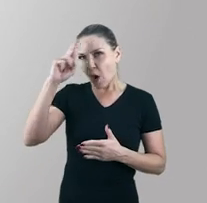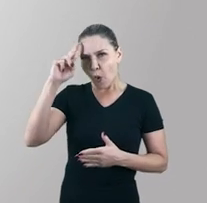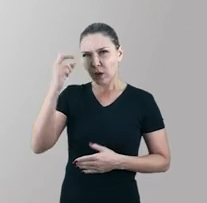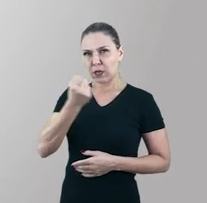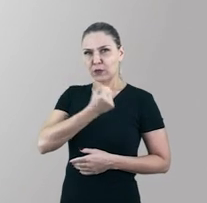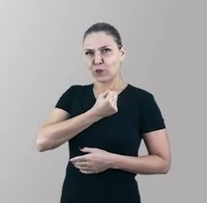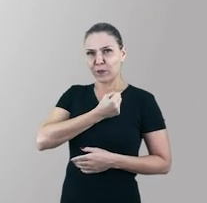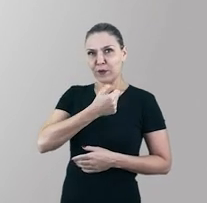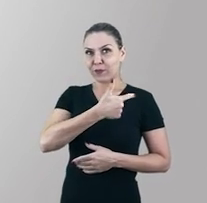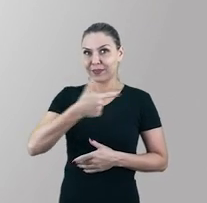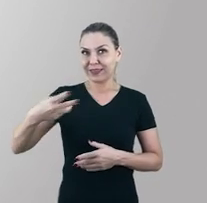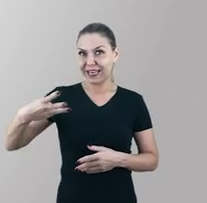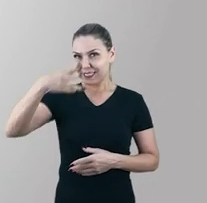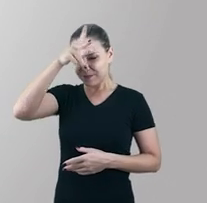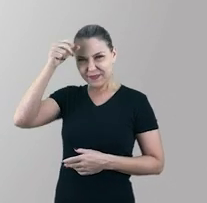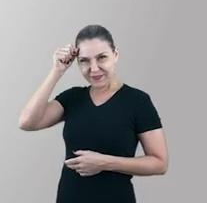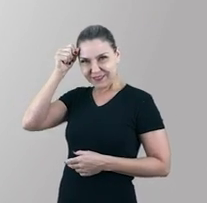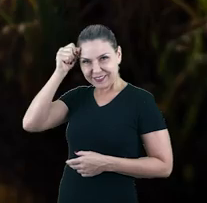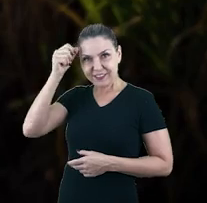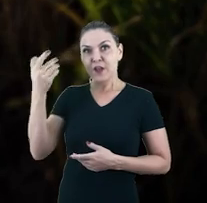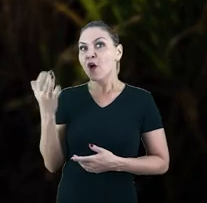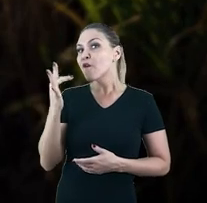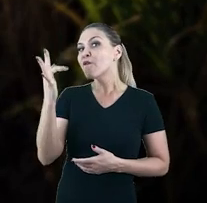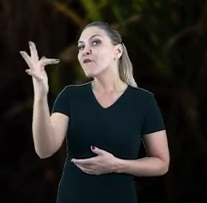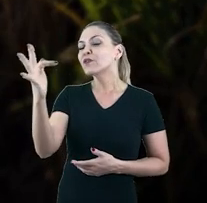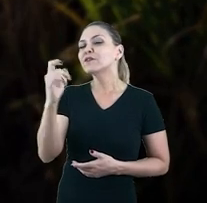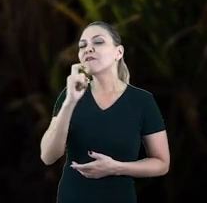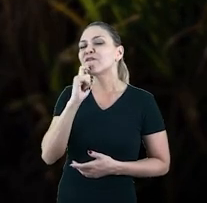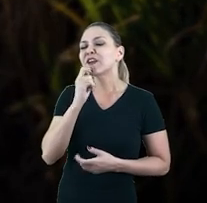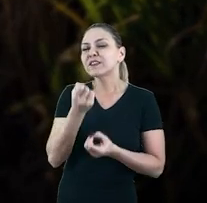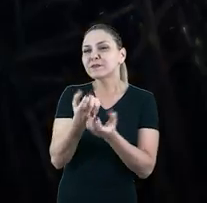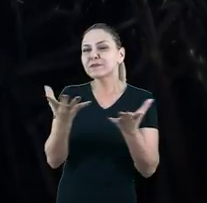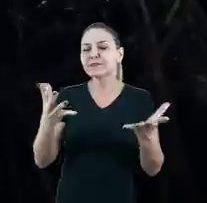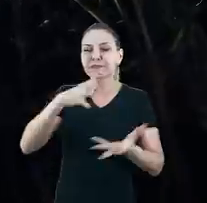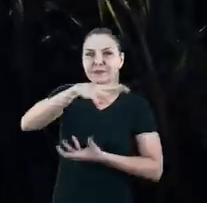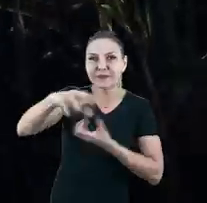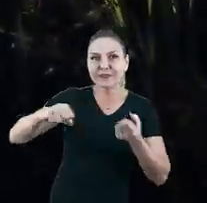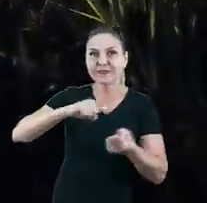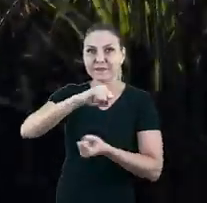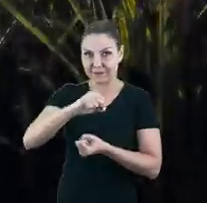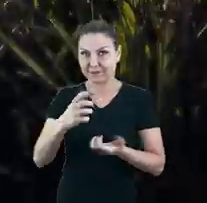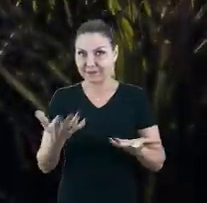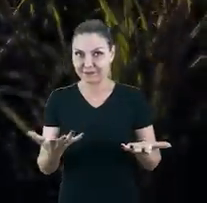Agora é Rock Prefeito 13. Futuro Verde.